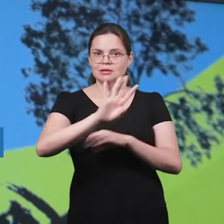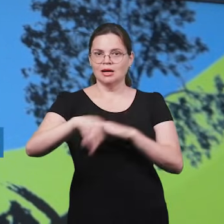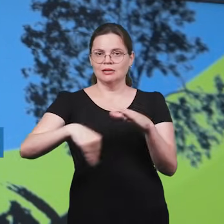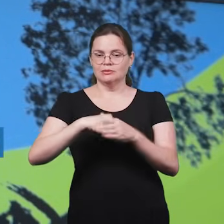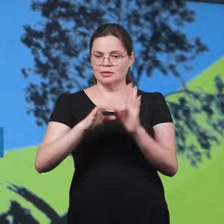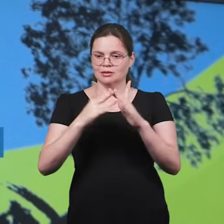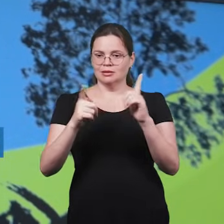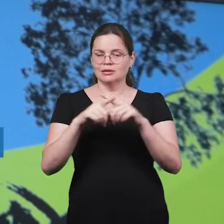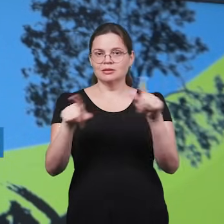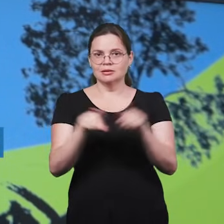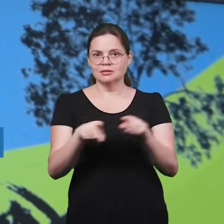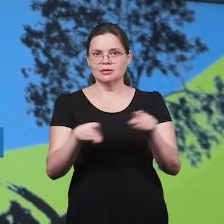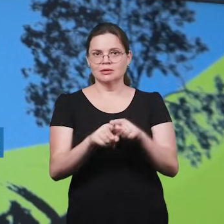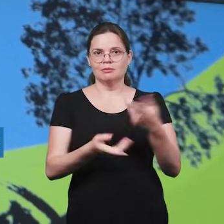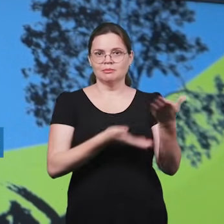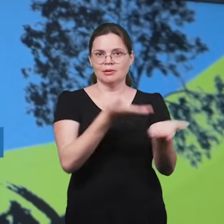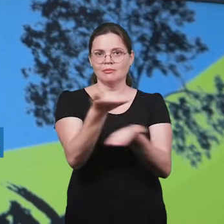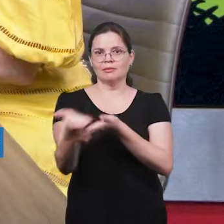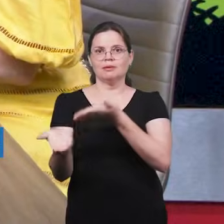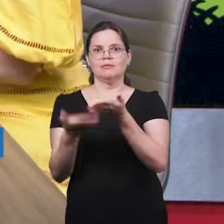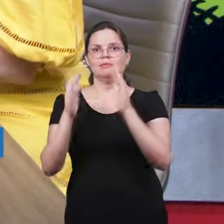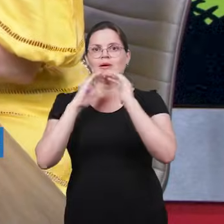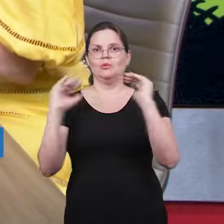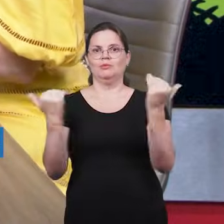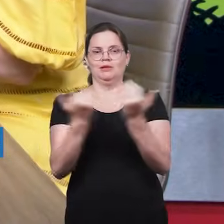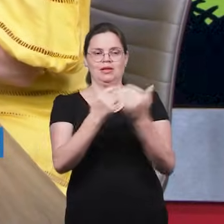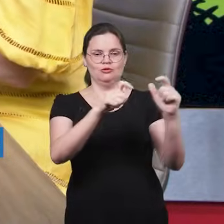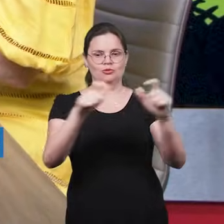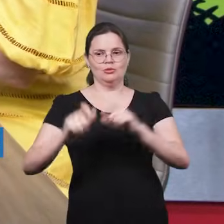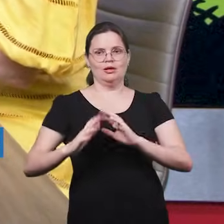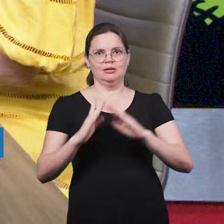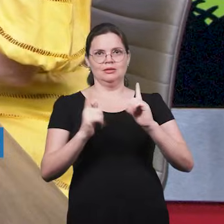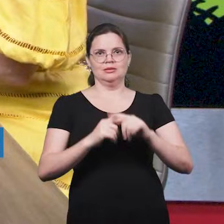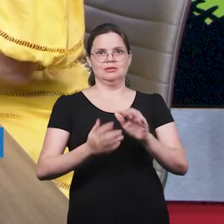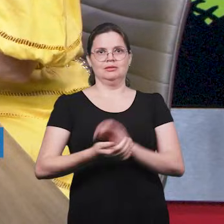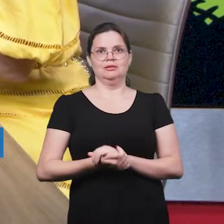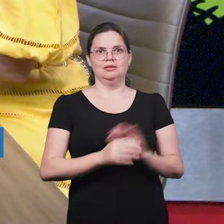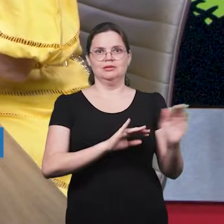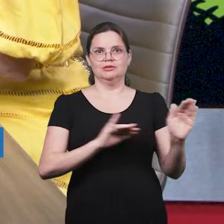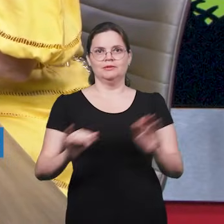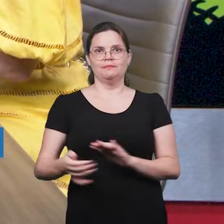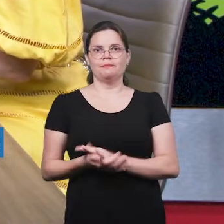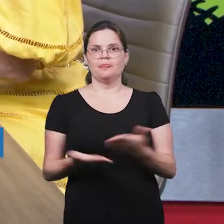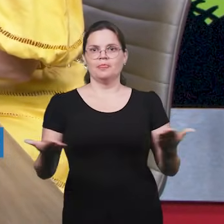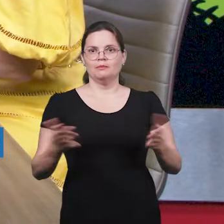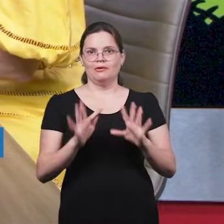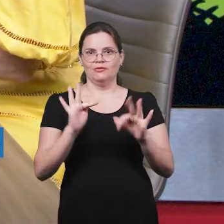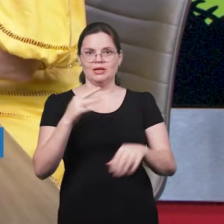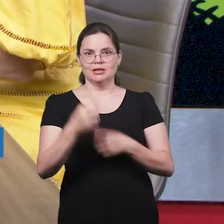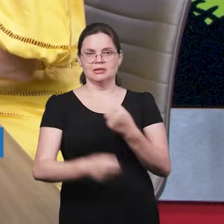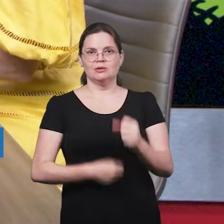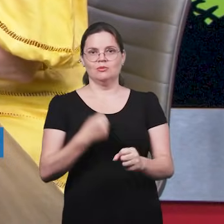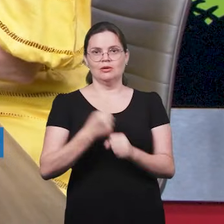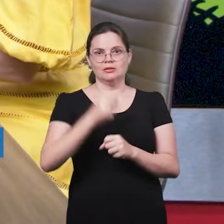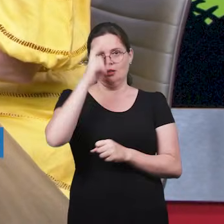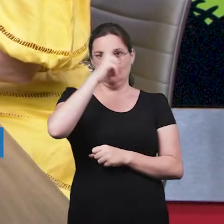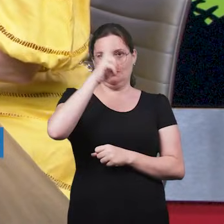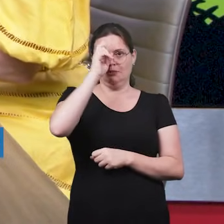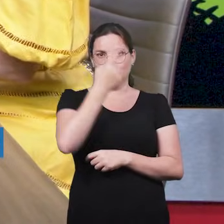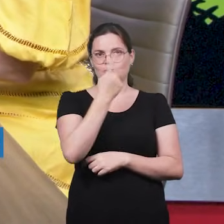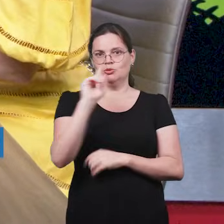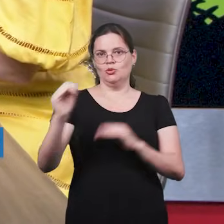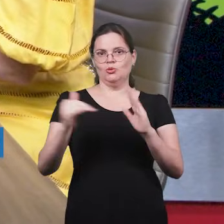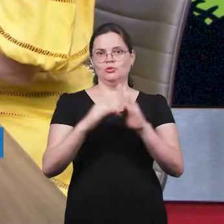servindo a comunidade local. Isso é uma grande bênção para nós, né? E para finalizar esse ano, Kézia, nós lembramos que no último seminário de